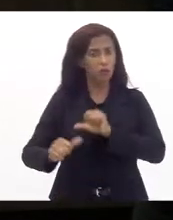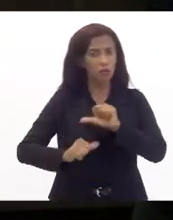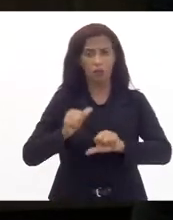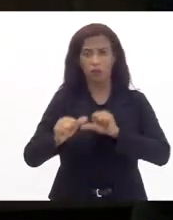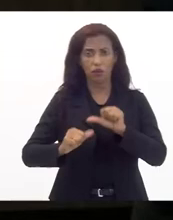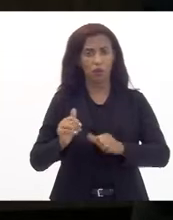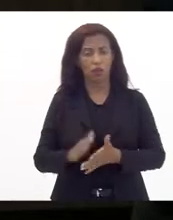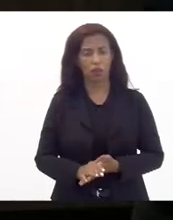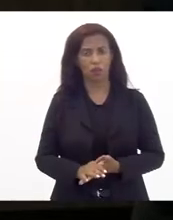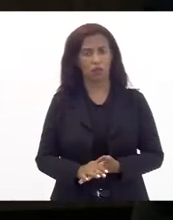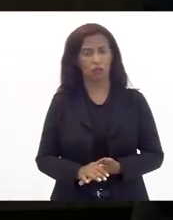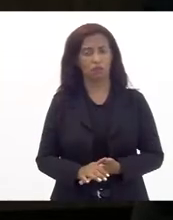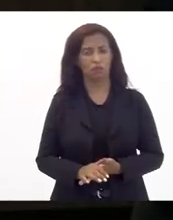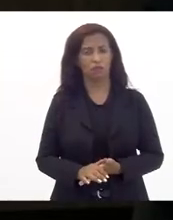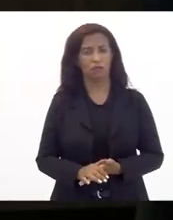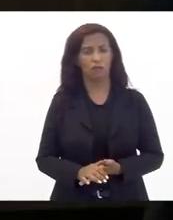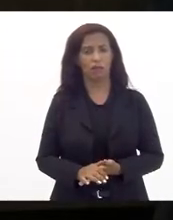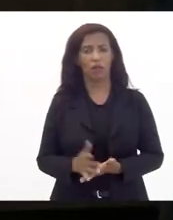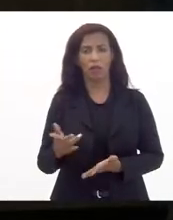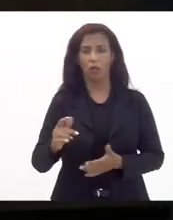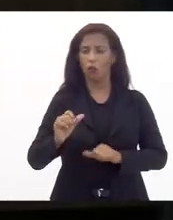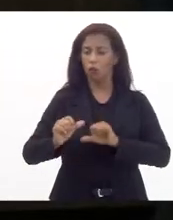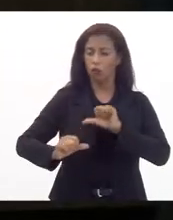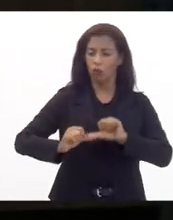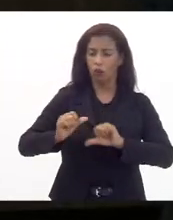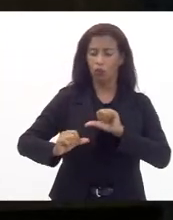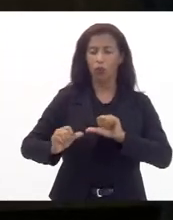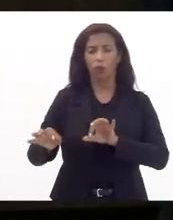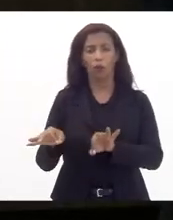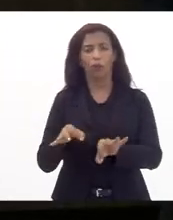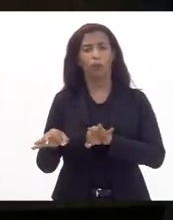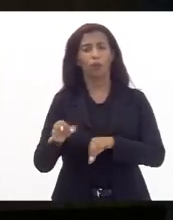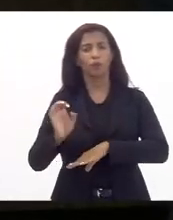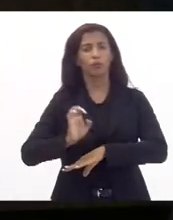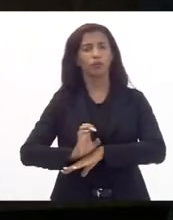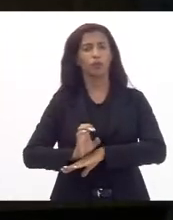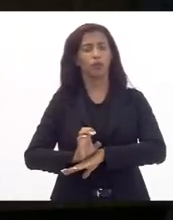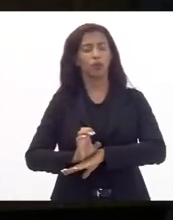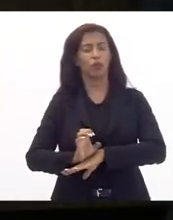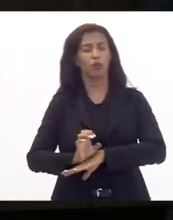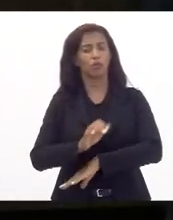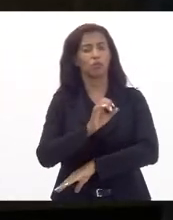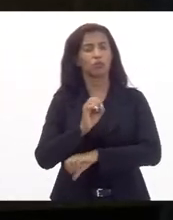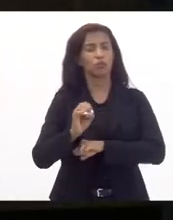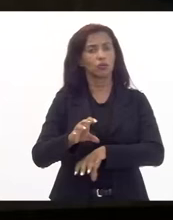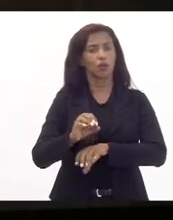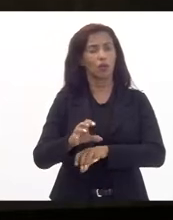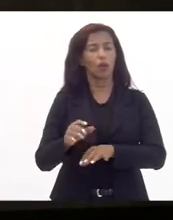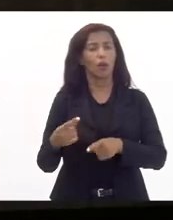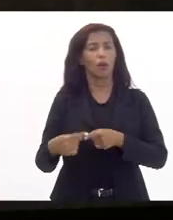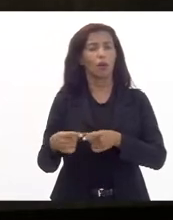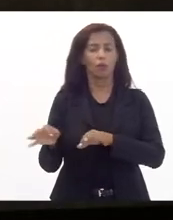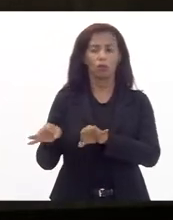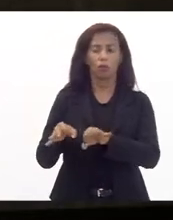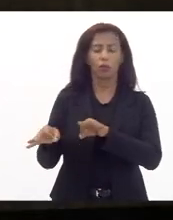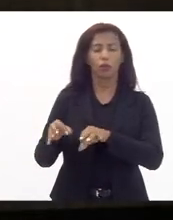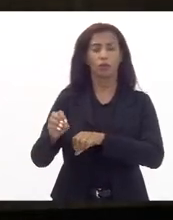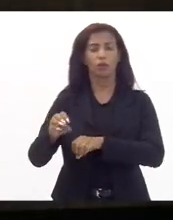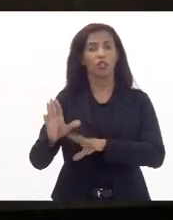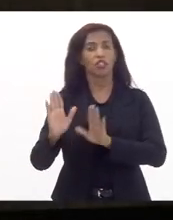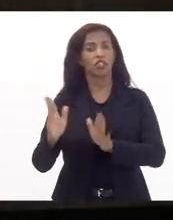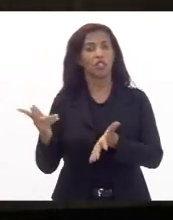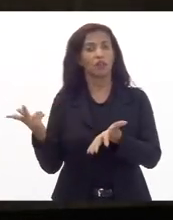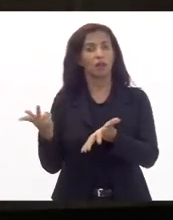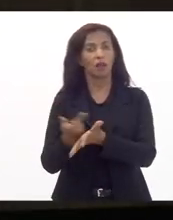esse TV de casa e elementar ainda não atualizou seu plano Estadual de Educação em face do Plano Nacional de Educação que